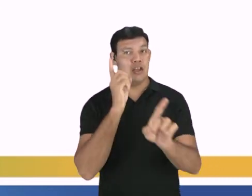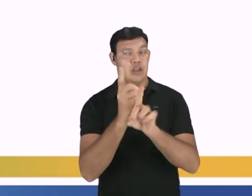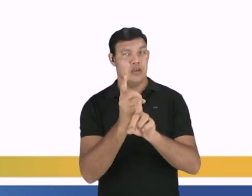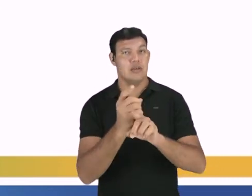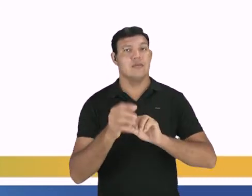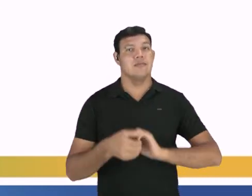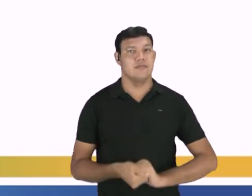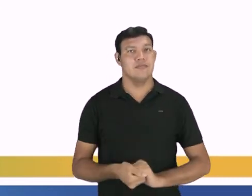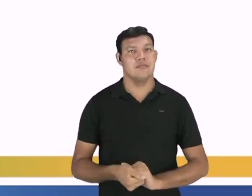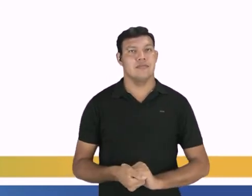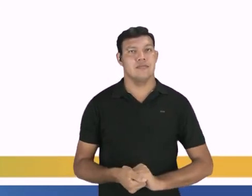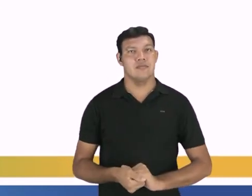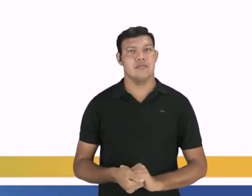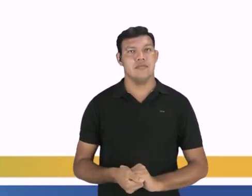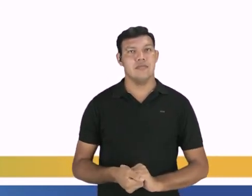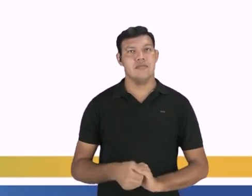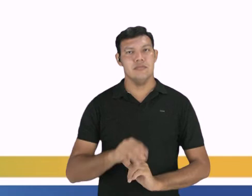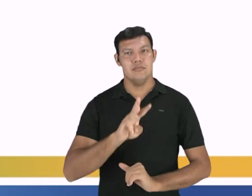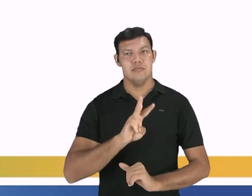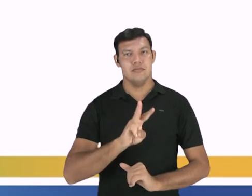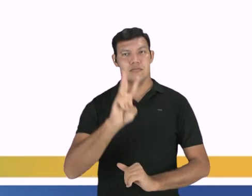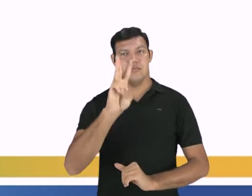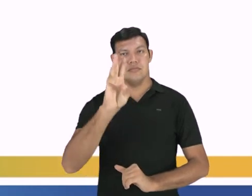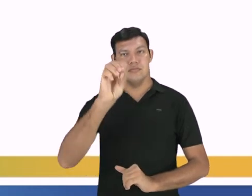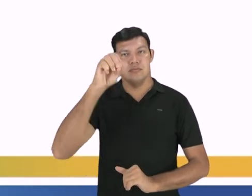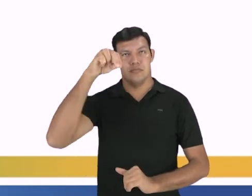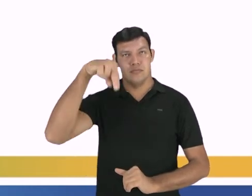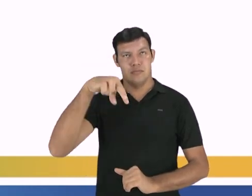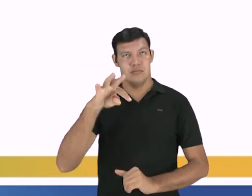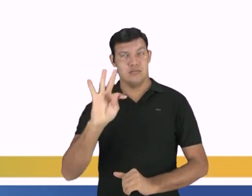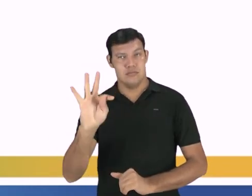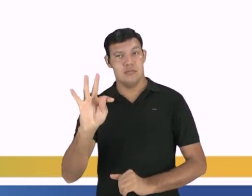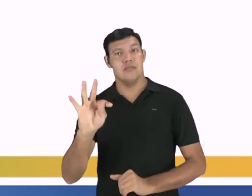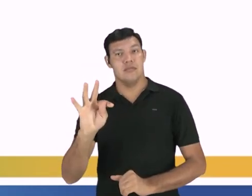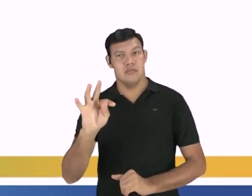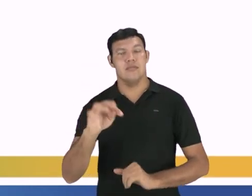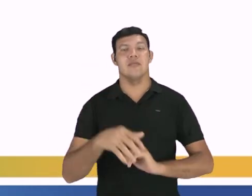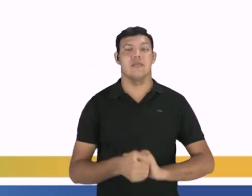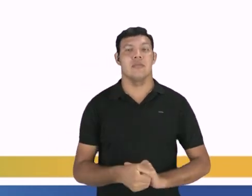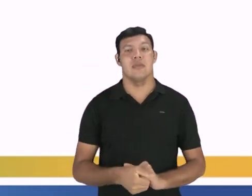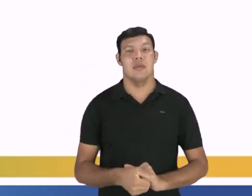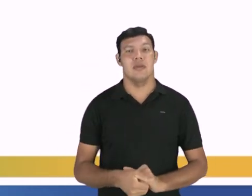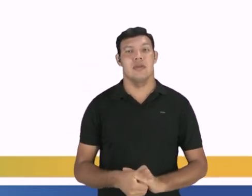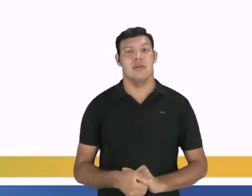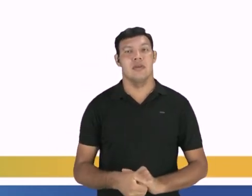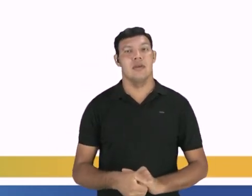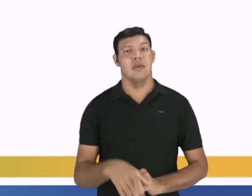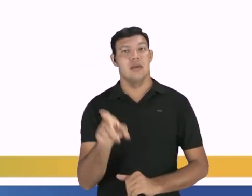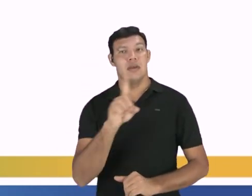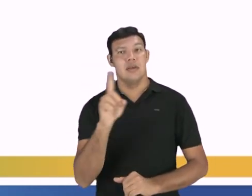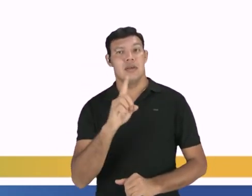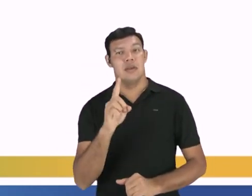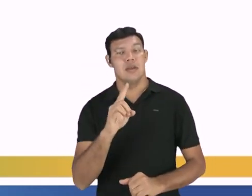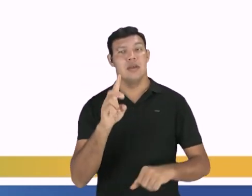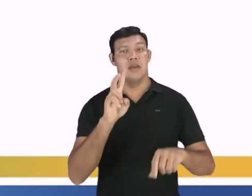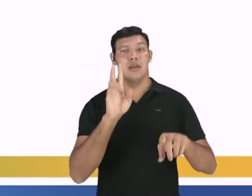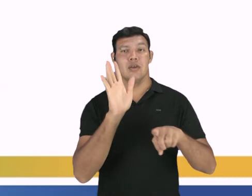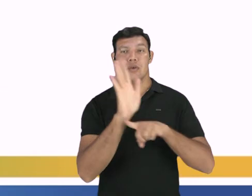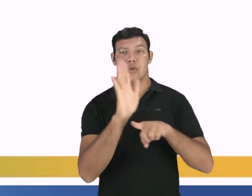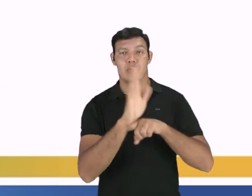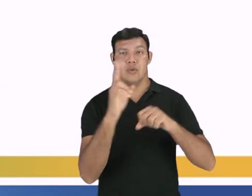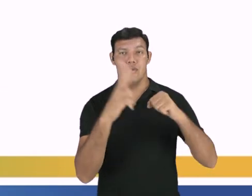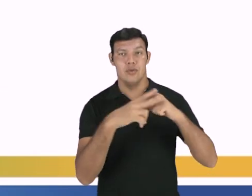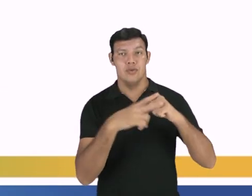palavra want. É a forma negativa do will. Por exemplo, if the company doesn't